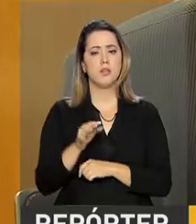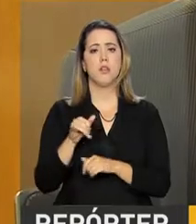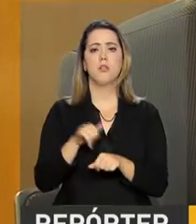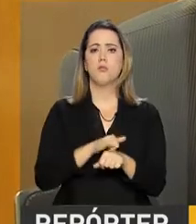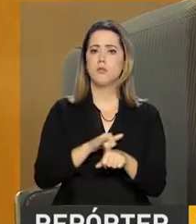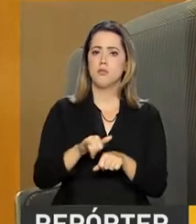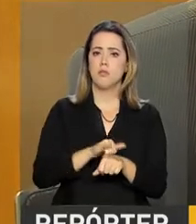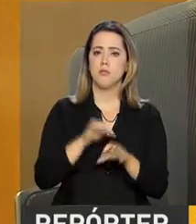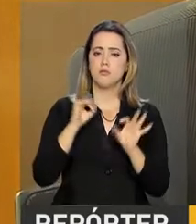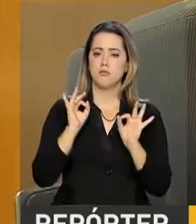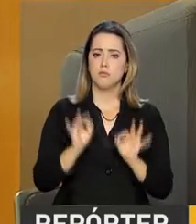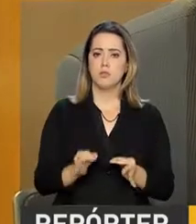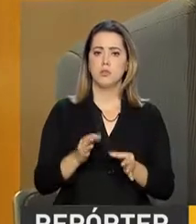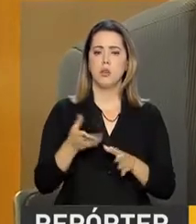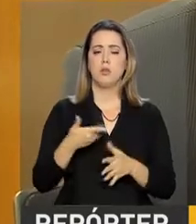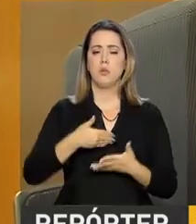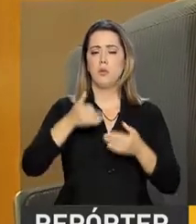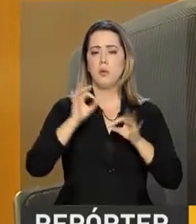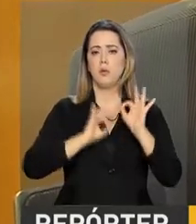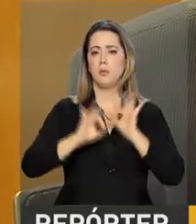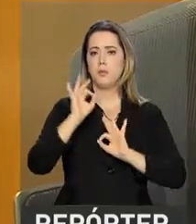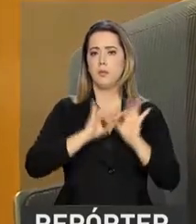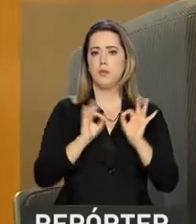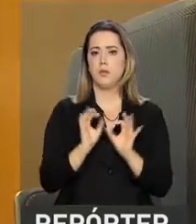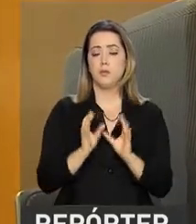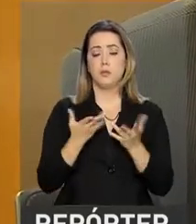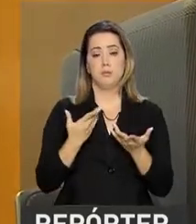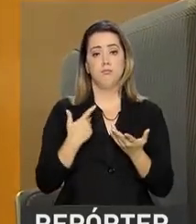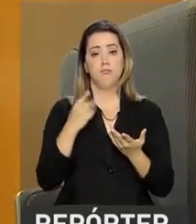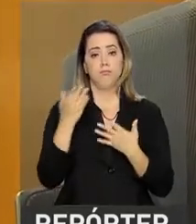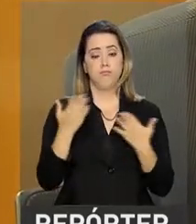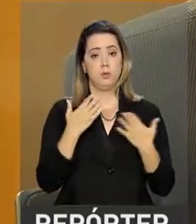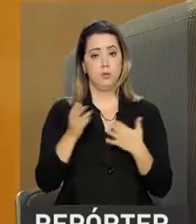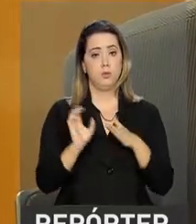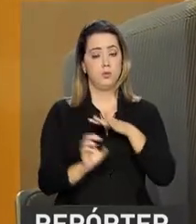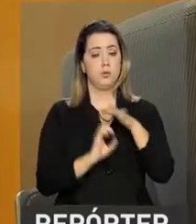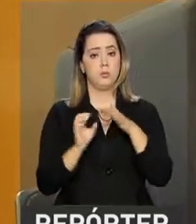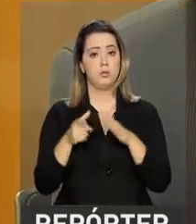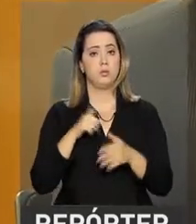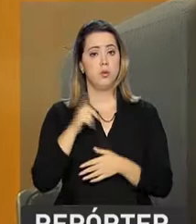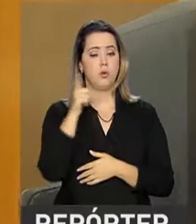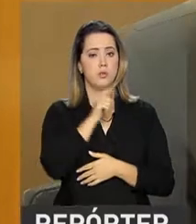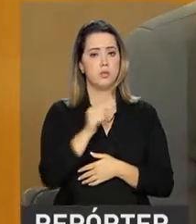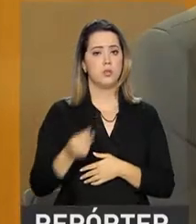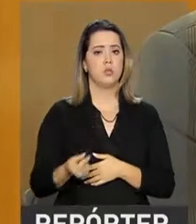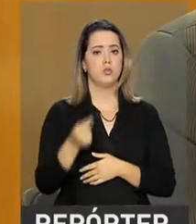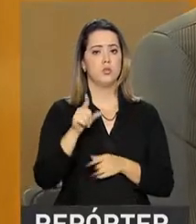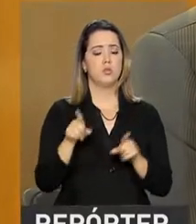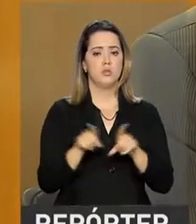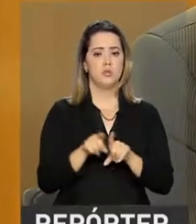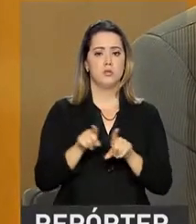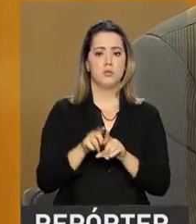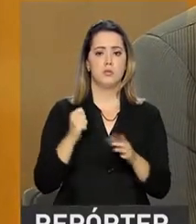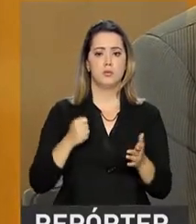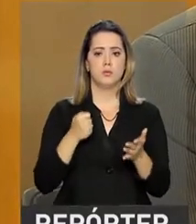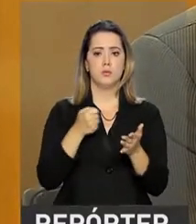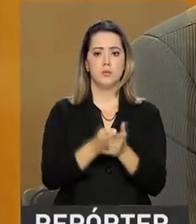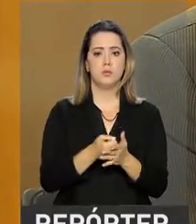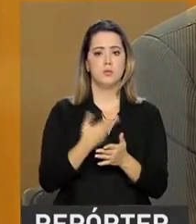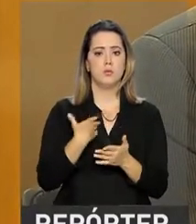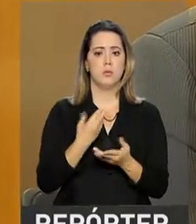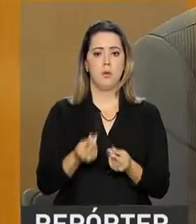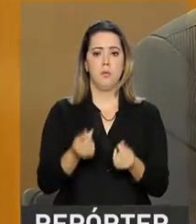está mais preparado por dia enquanto empresa para que ele possa ganhar dinheiro e por outro lado é arcar com seus custos